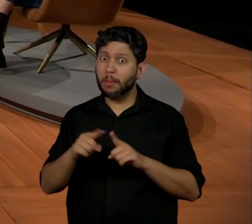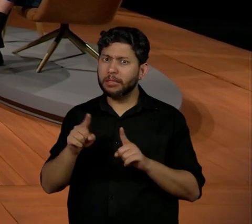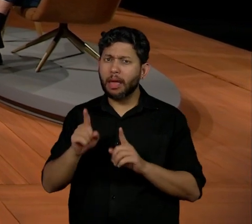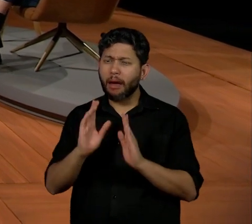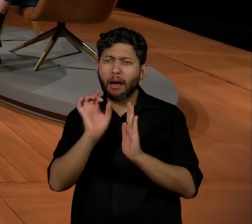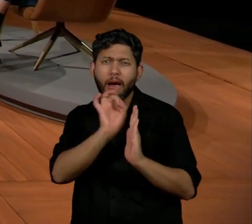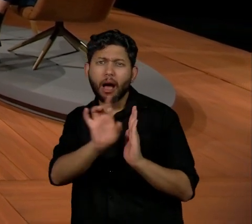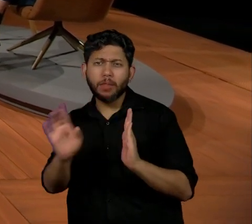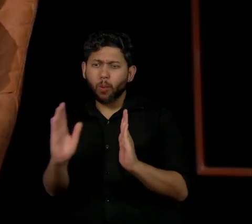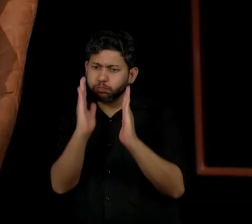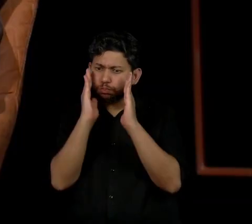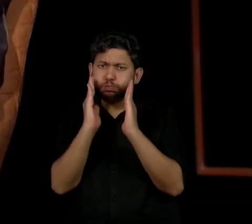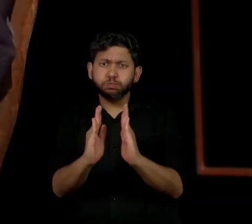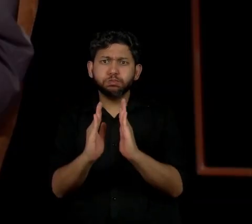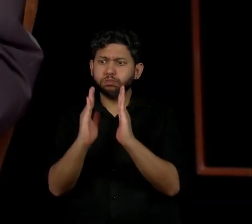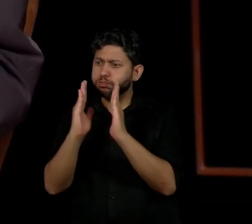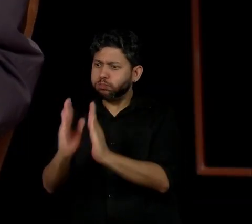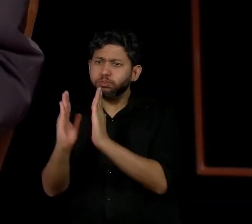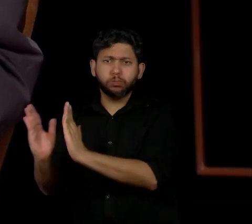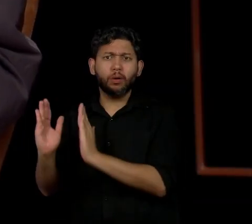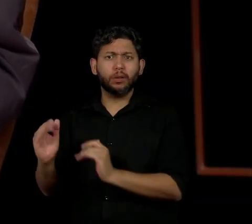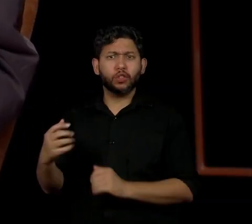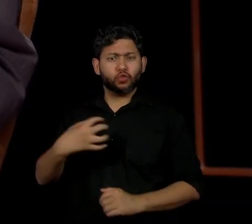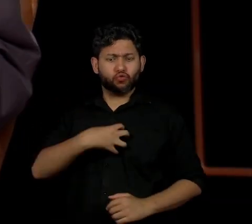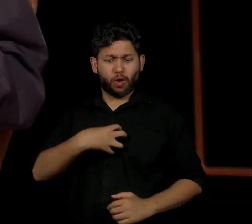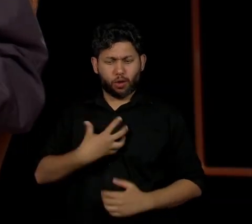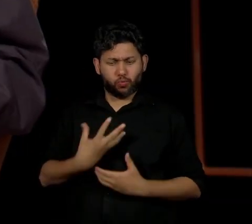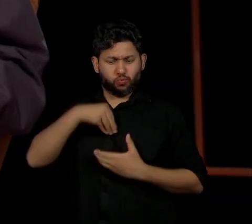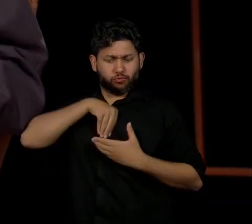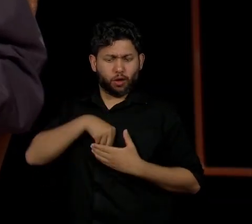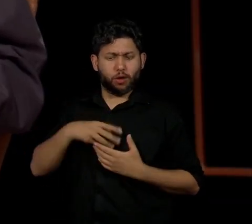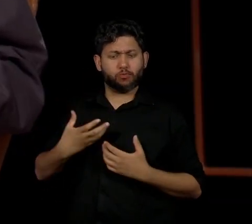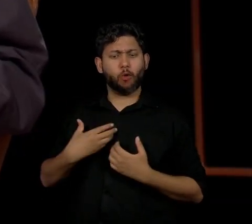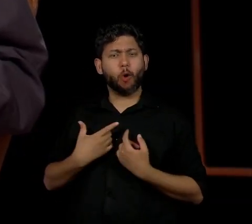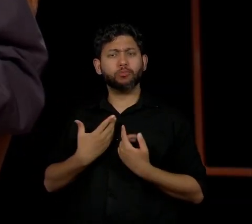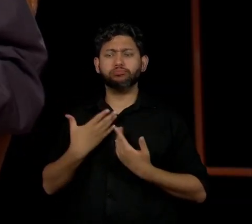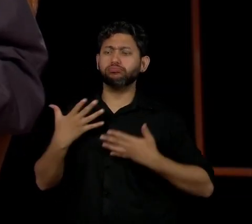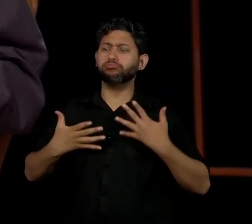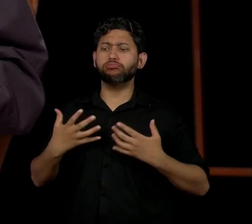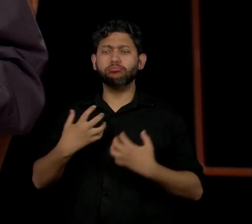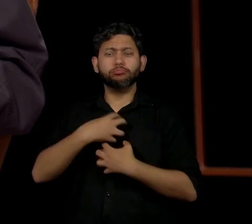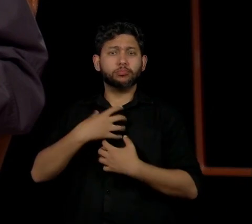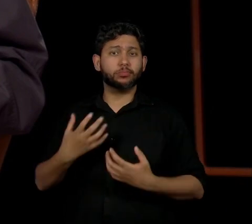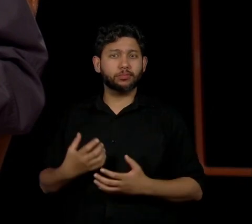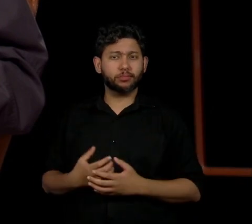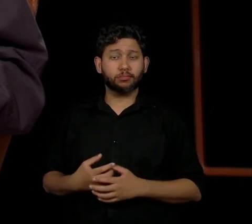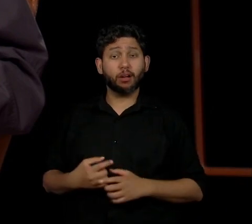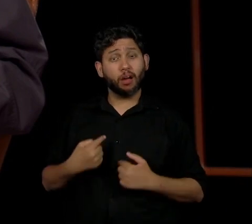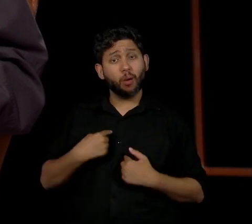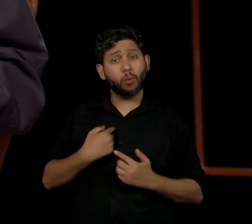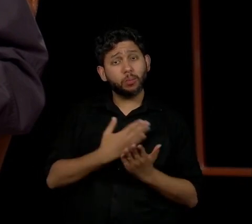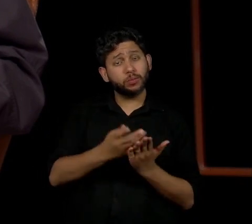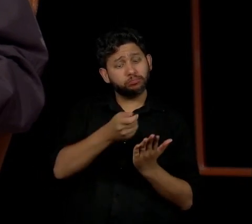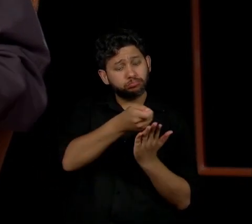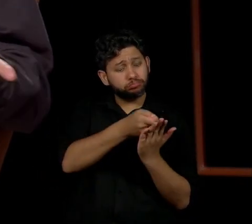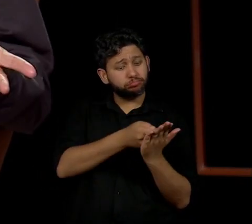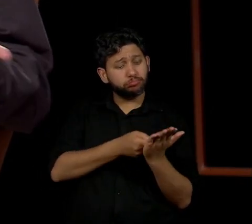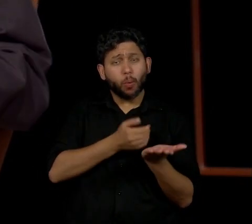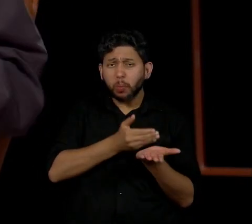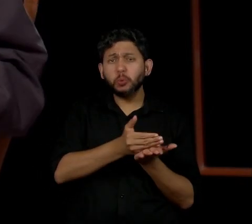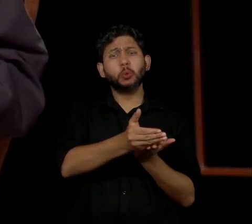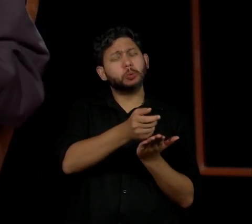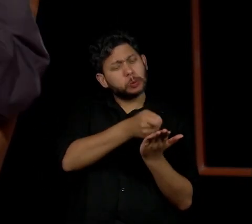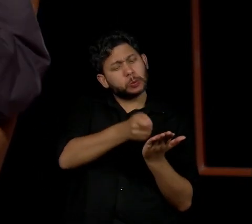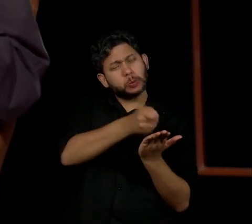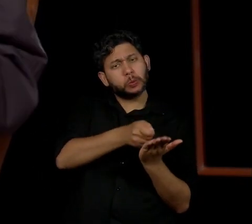né? Eles têm personalidade, têm tal. E aí eu comecei a escrever, eles gostaram, aí eu escrevi.